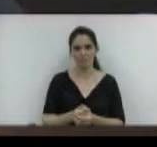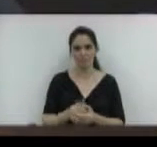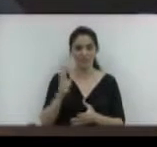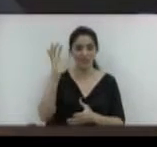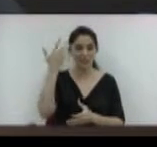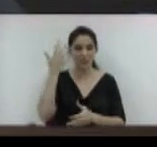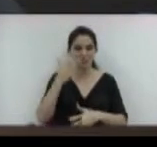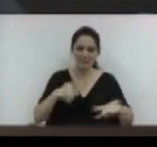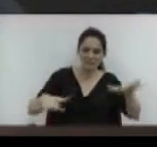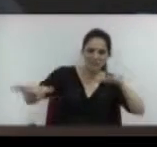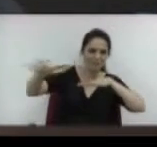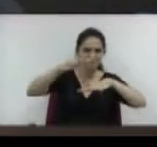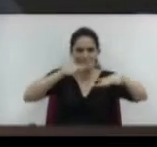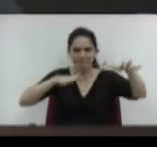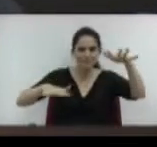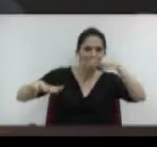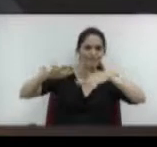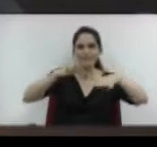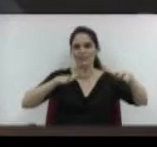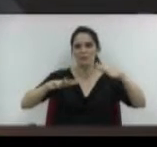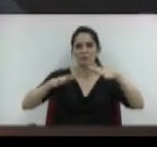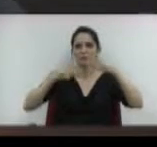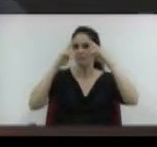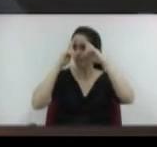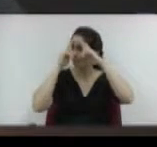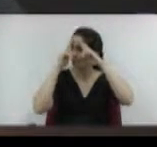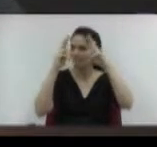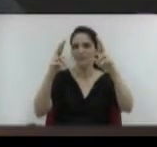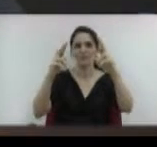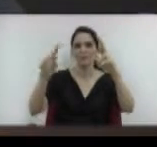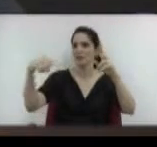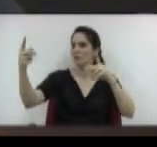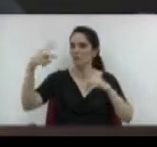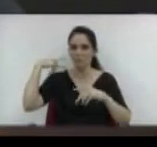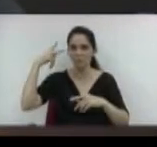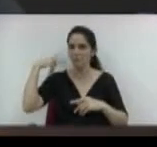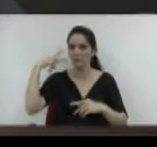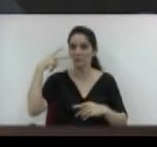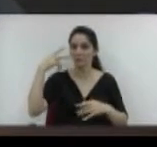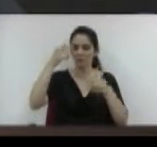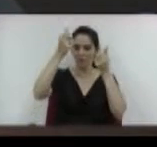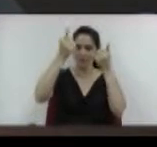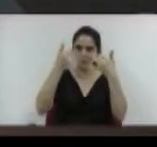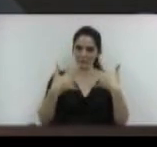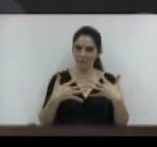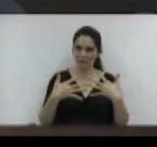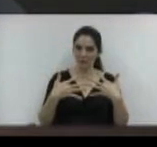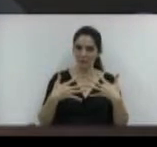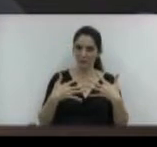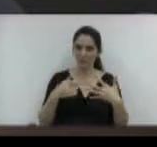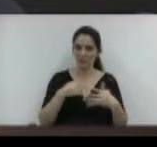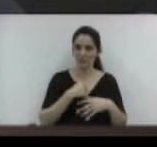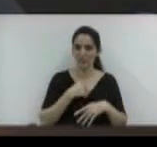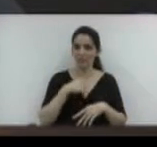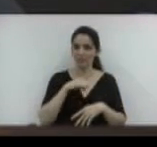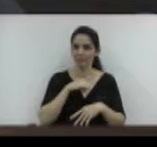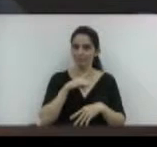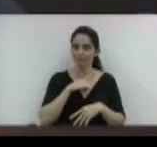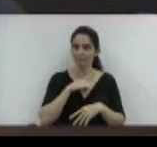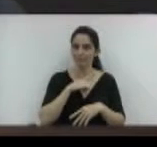ao desrespeitar os demais colegas da casa, sobre a alegação de que sua imunidade